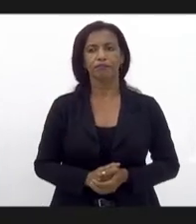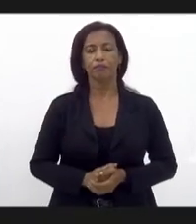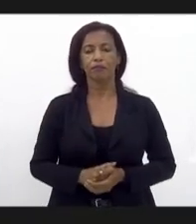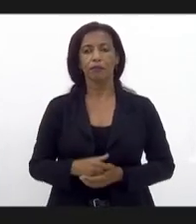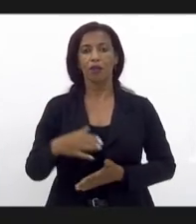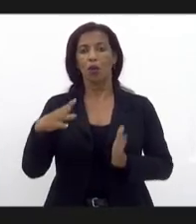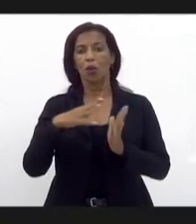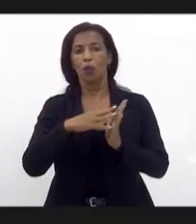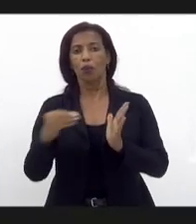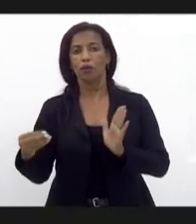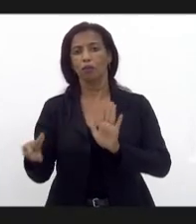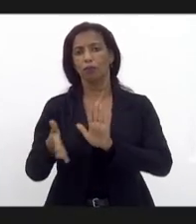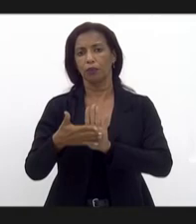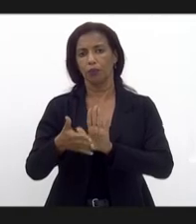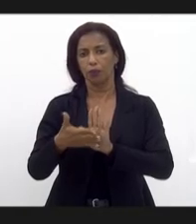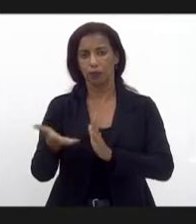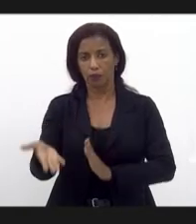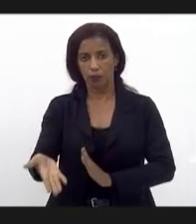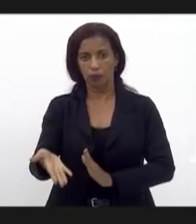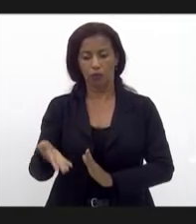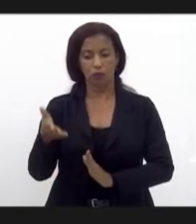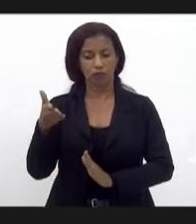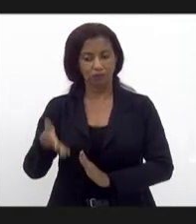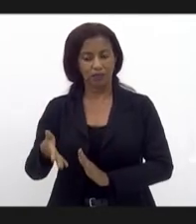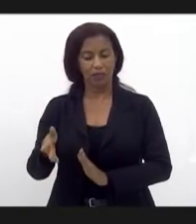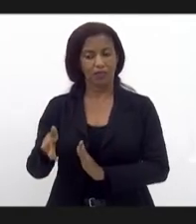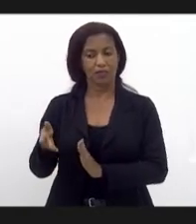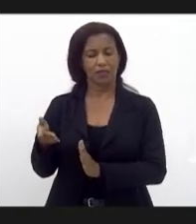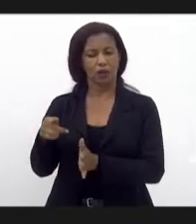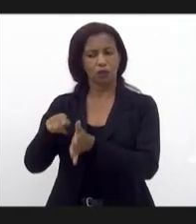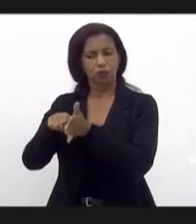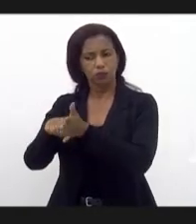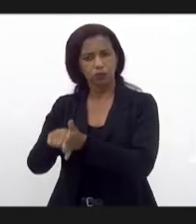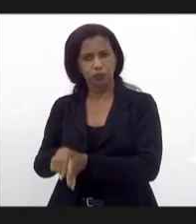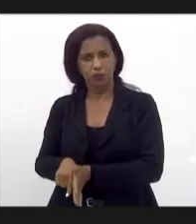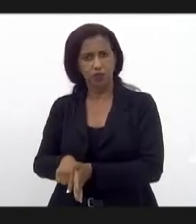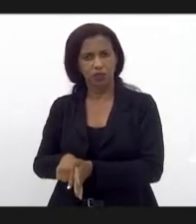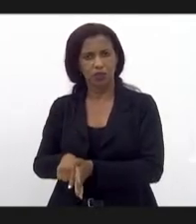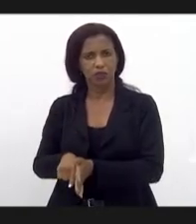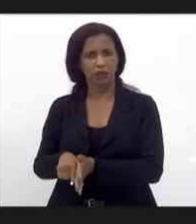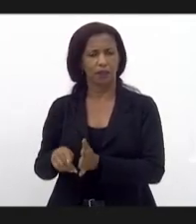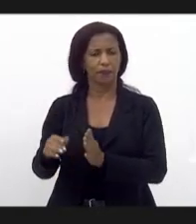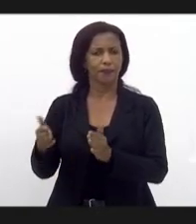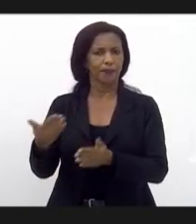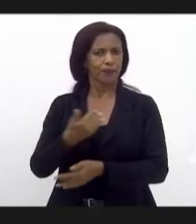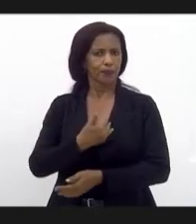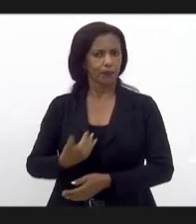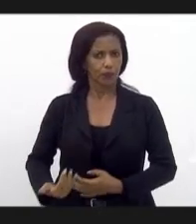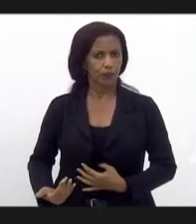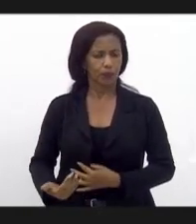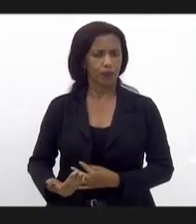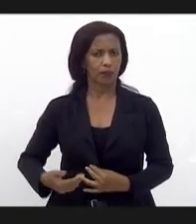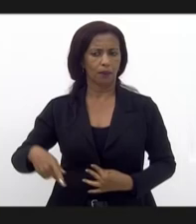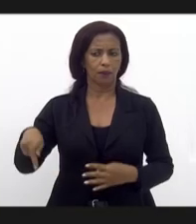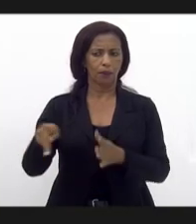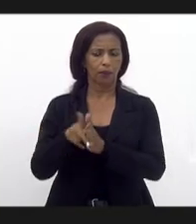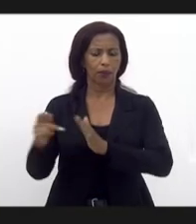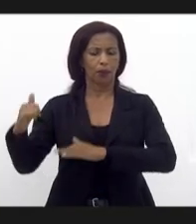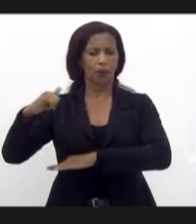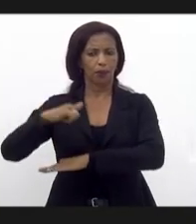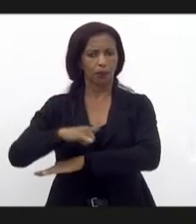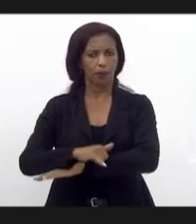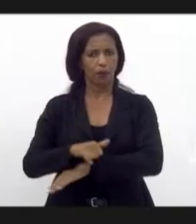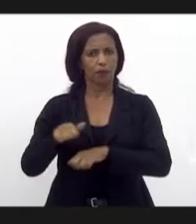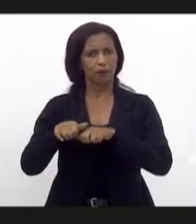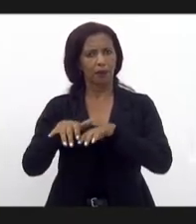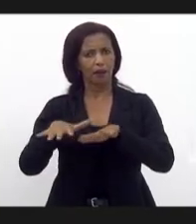o modelo que foi proposto nessa consulta pública para o Santos Dumont, né, ele permite a expansão do